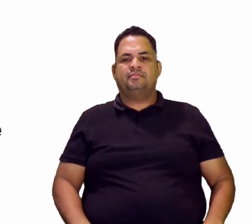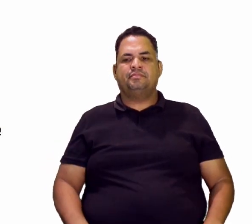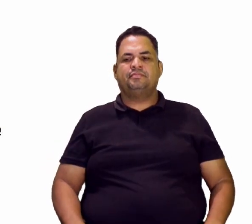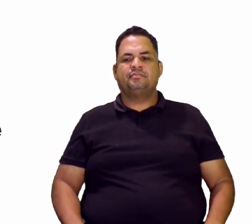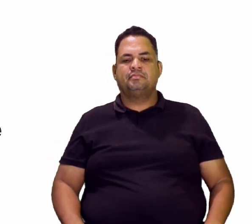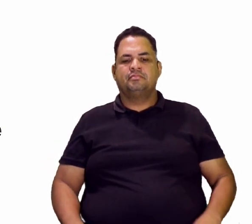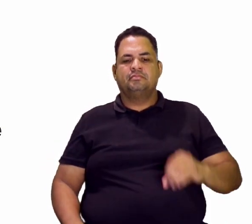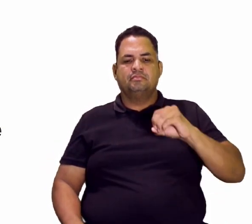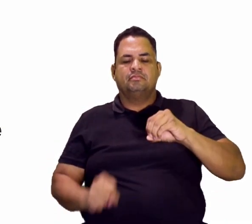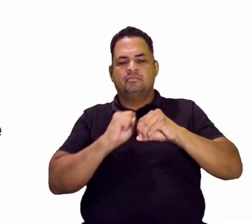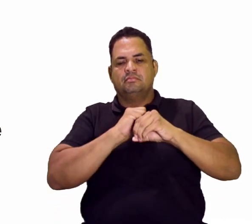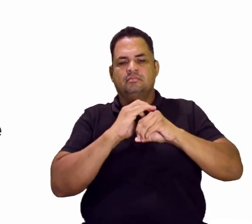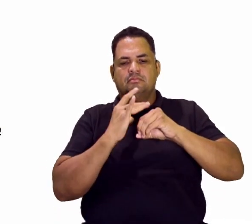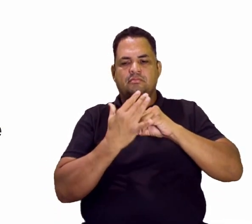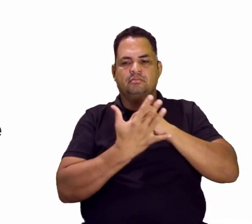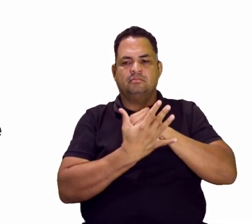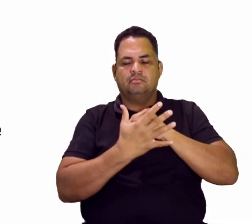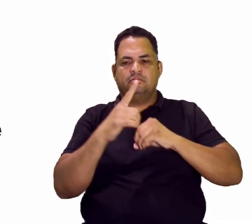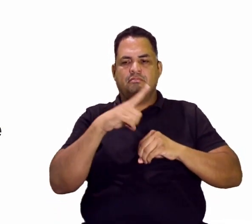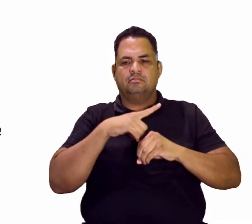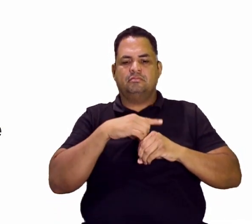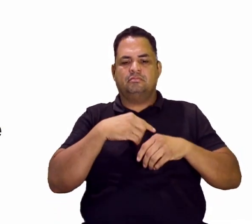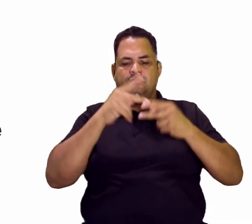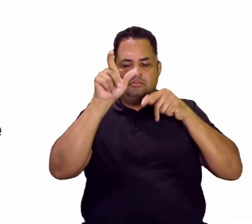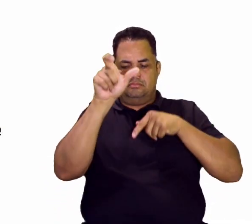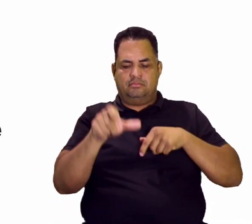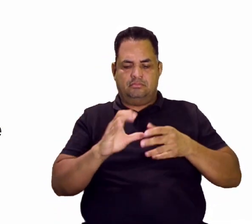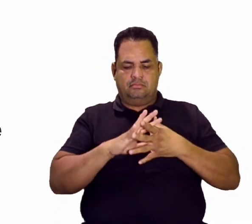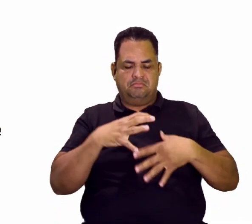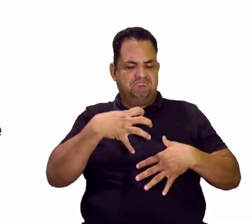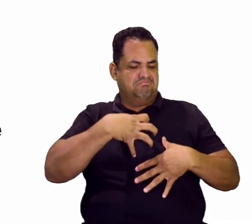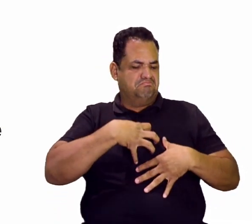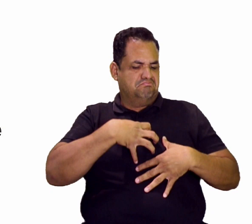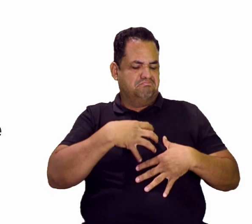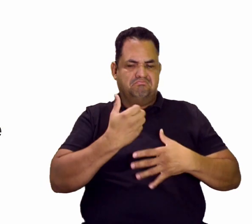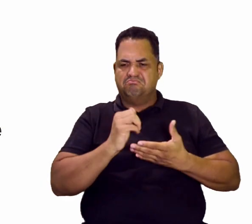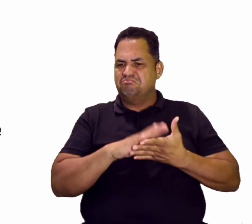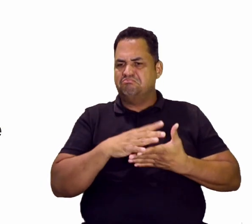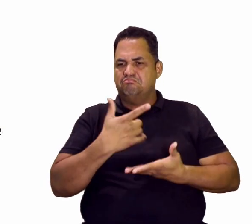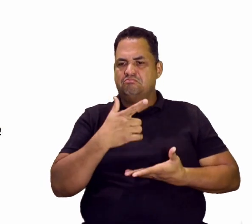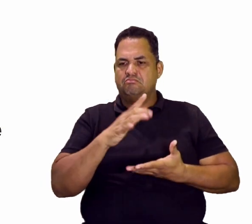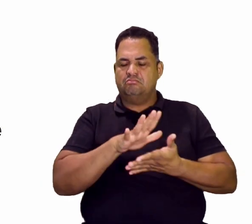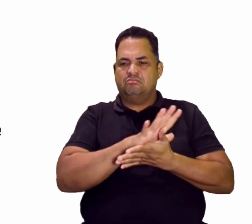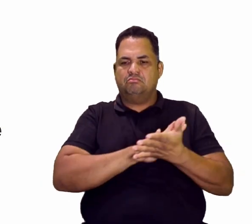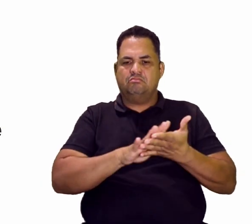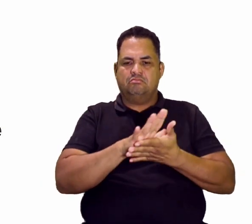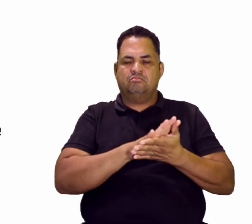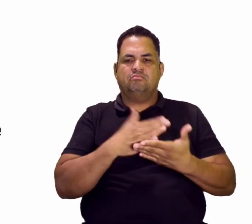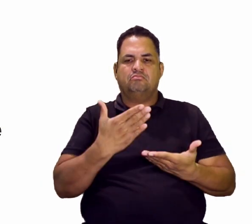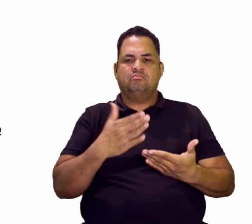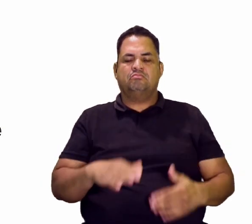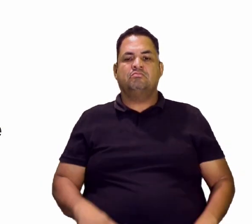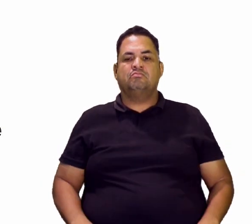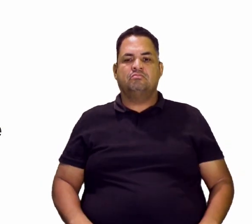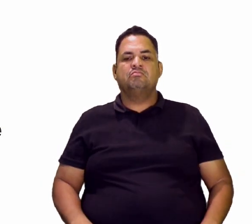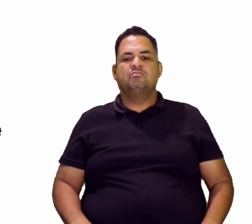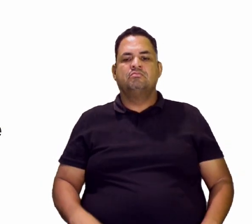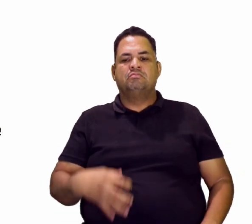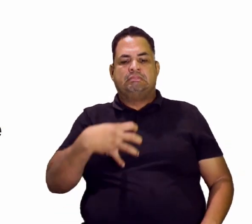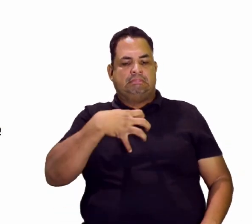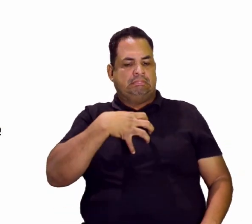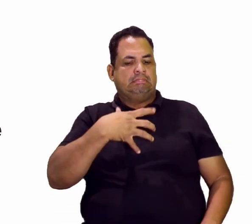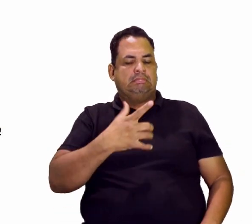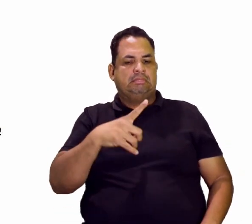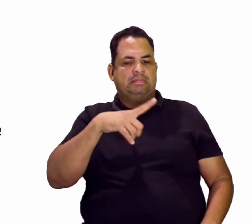né? Onde os indivíduos estavam contaminados, não apresentavam nenhum sintoma, por isso são chamados assintomáticos. Estão contaminados pelo